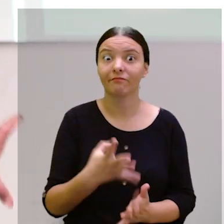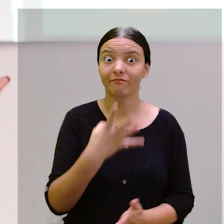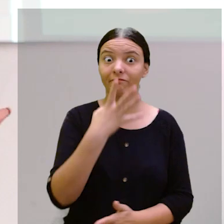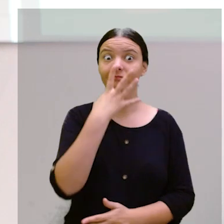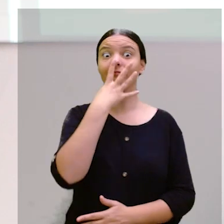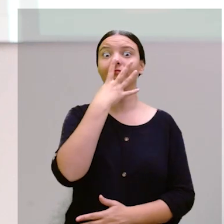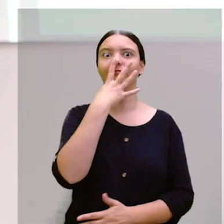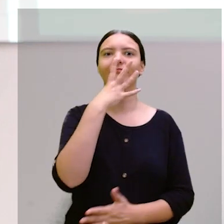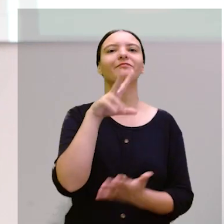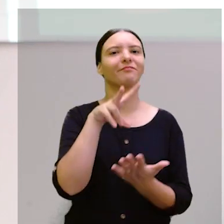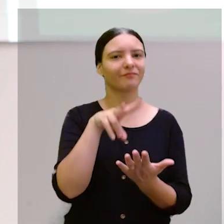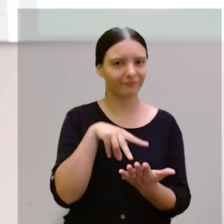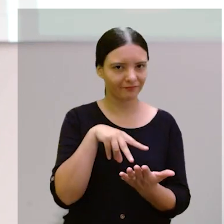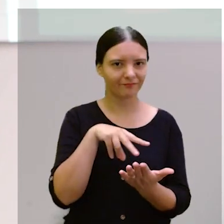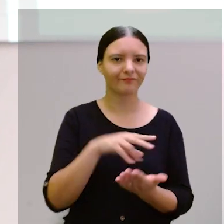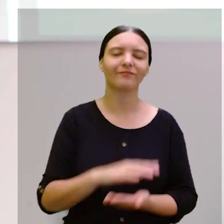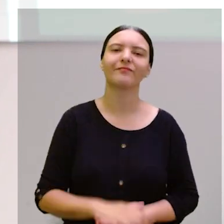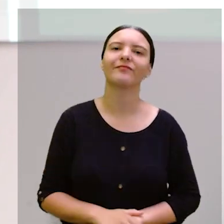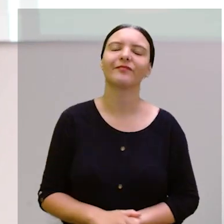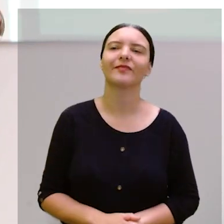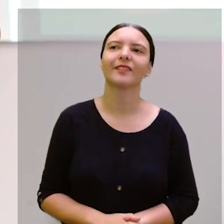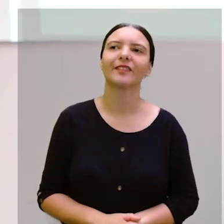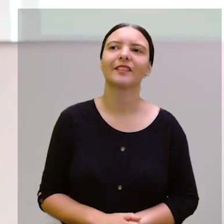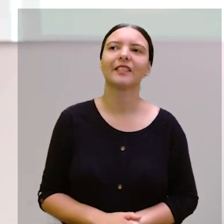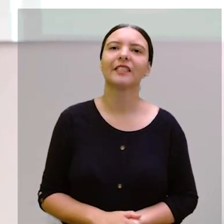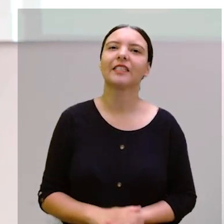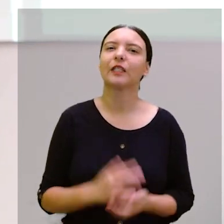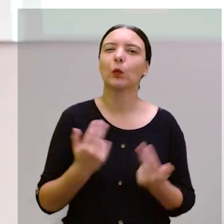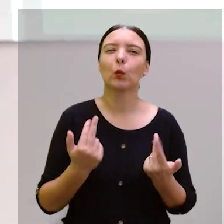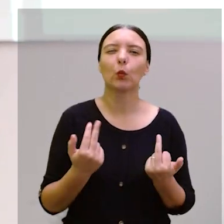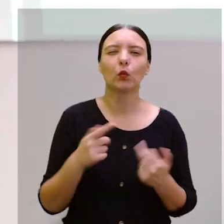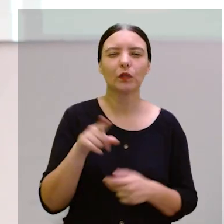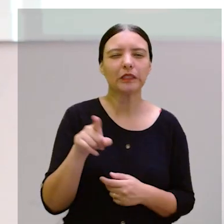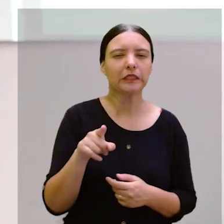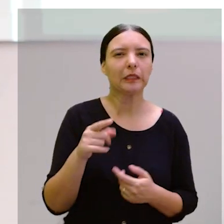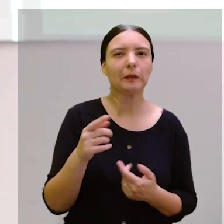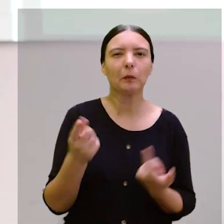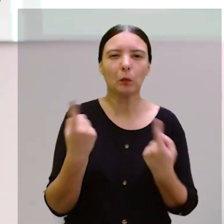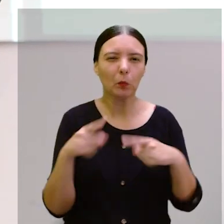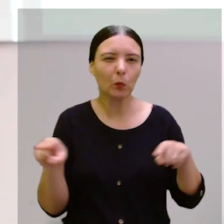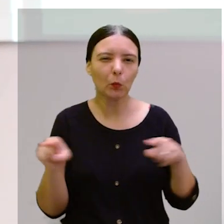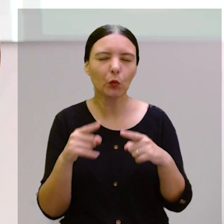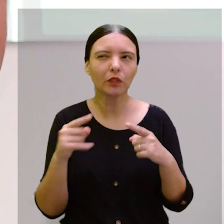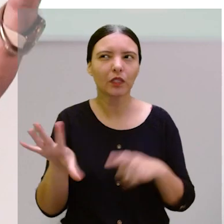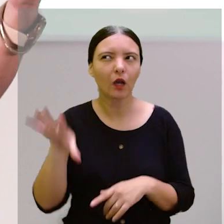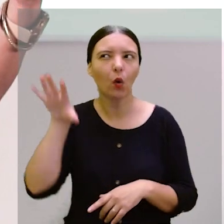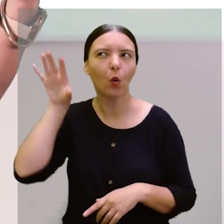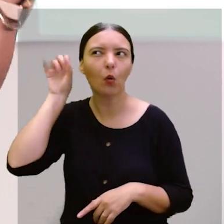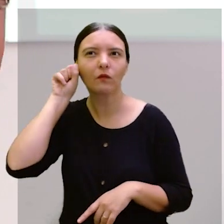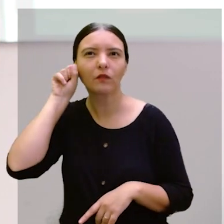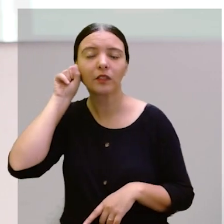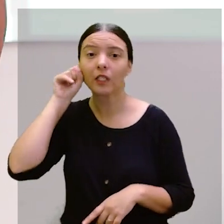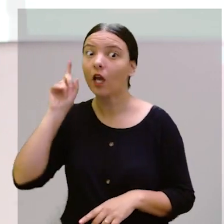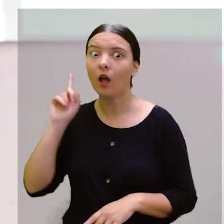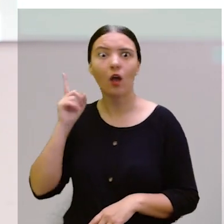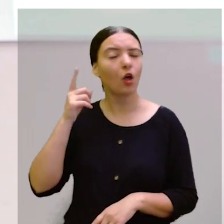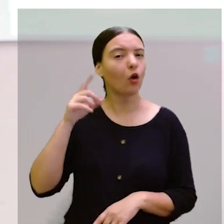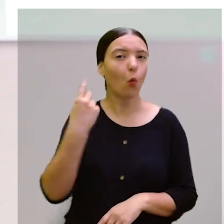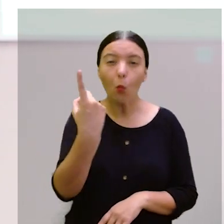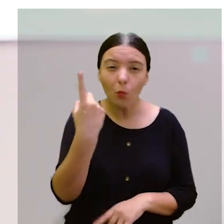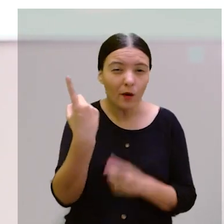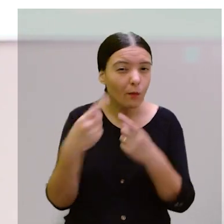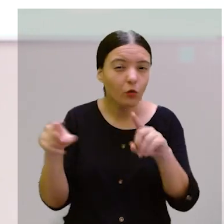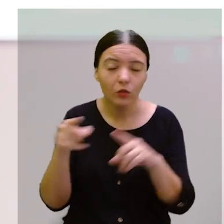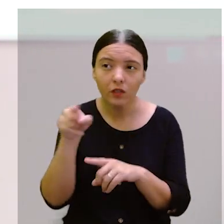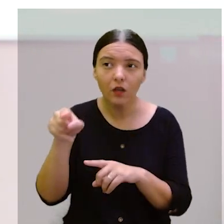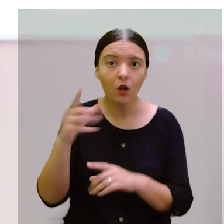da leitura. Né? É como quando você escuta uma banda pela primeira vez, que você já gosta dela, que você escuta uma música e